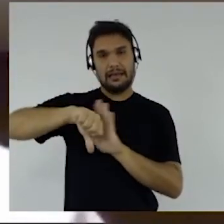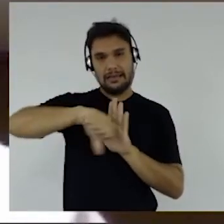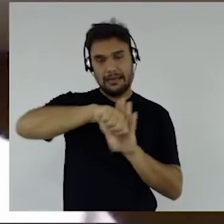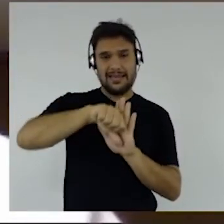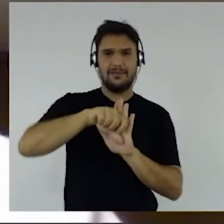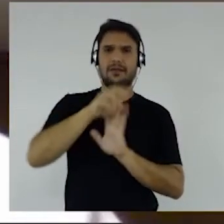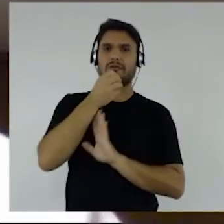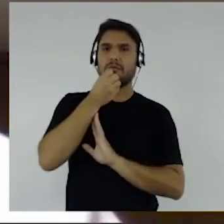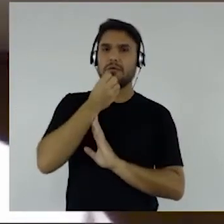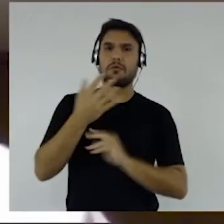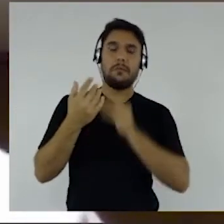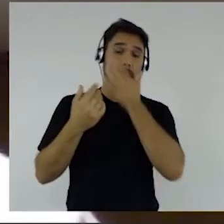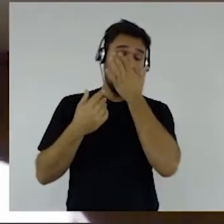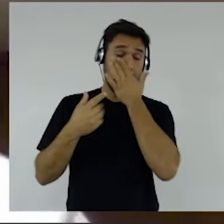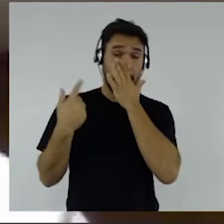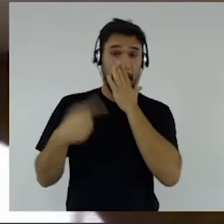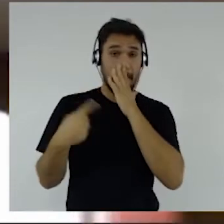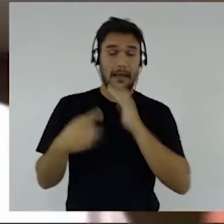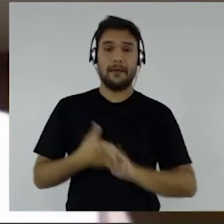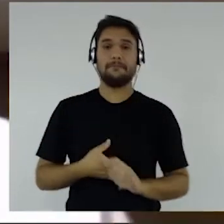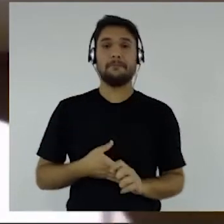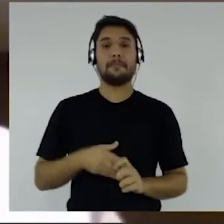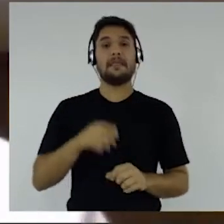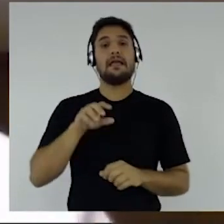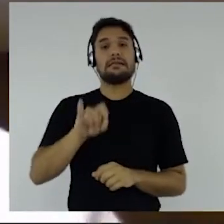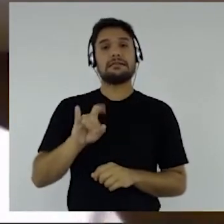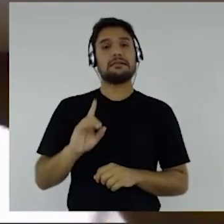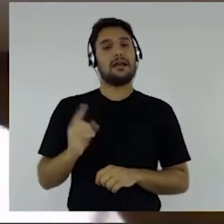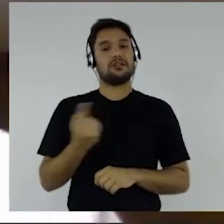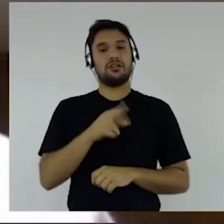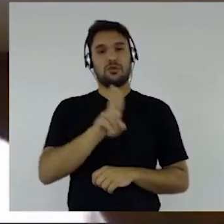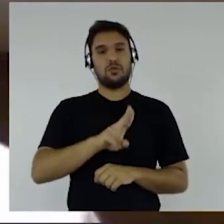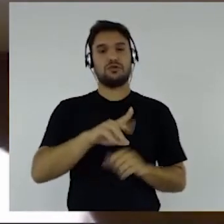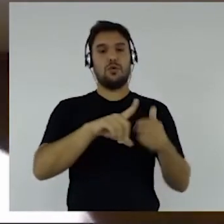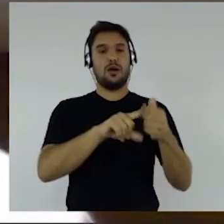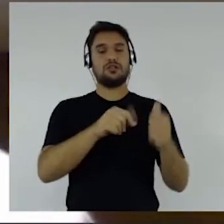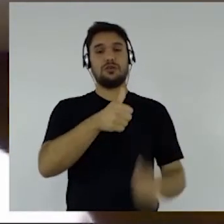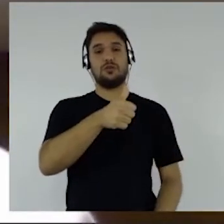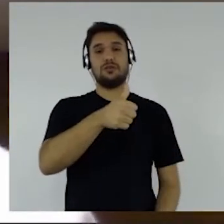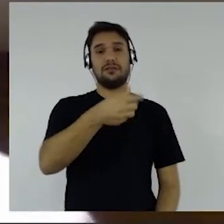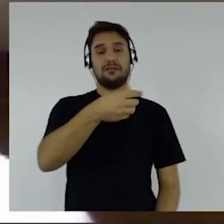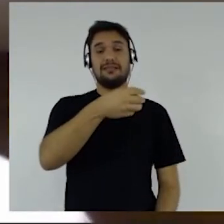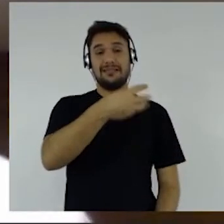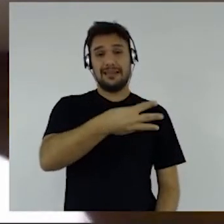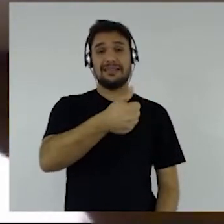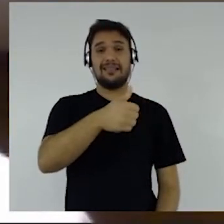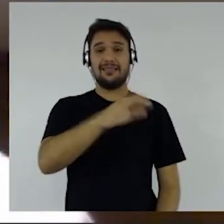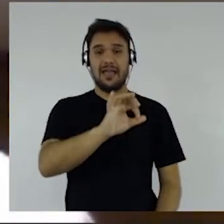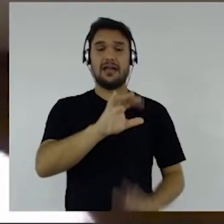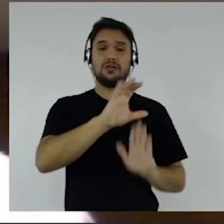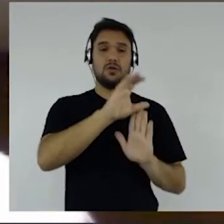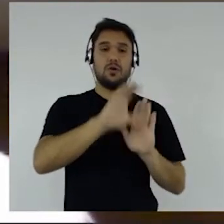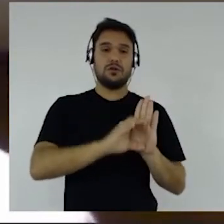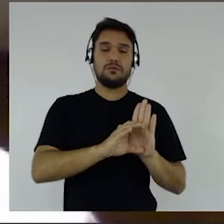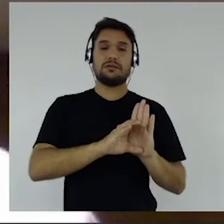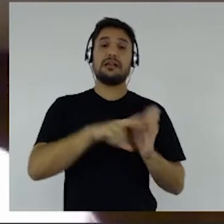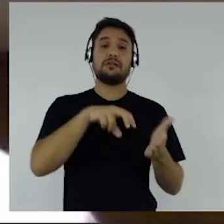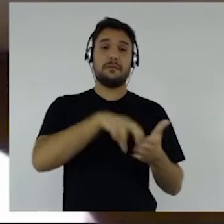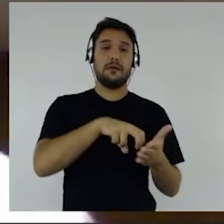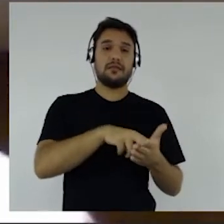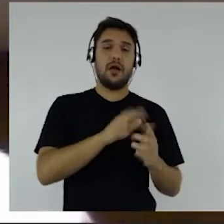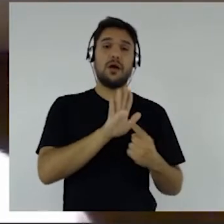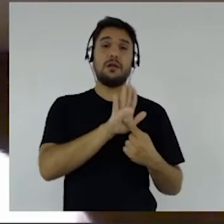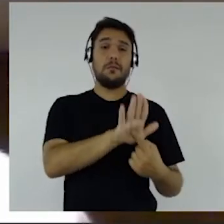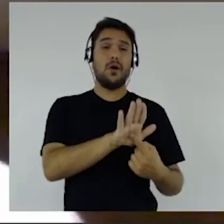bem. E andou muito bem porque, se a gente pega o artigo 310 do Código de Processo Penal, ele prevê de